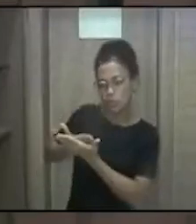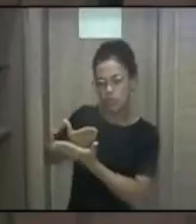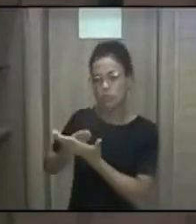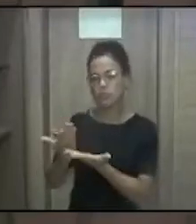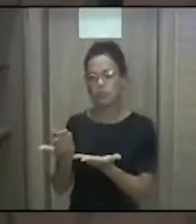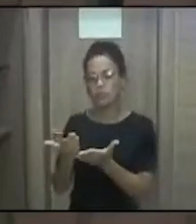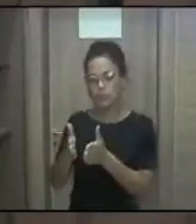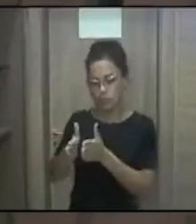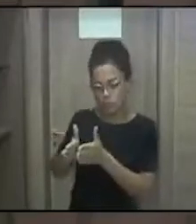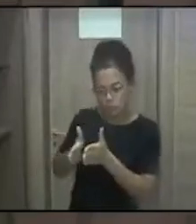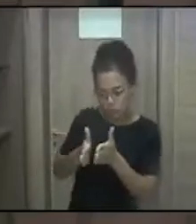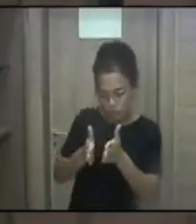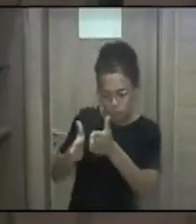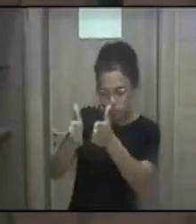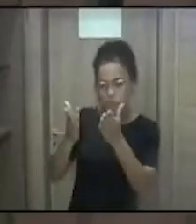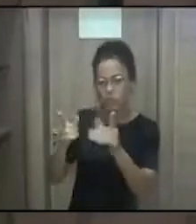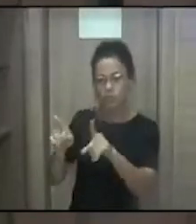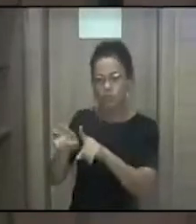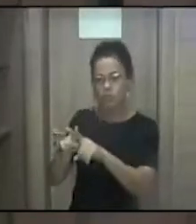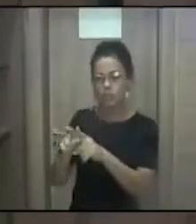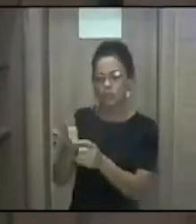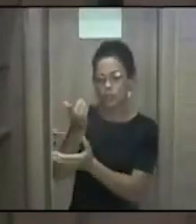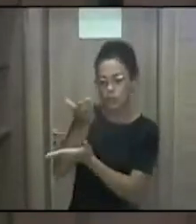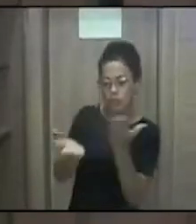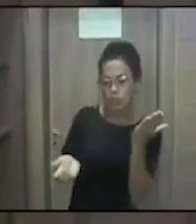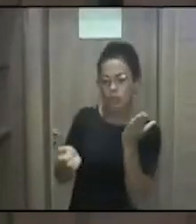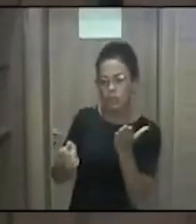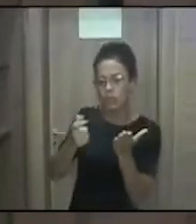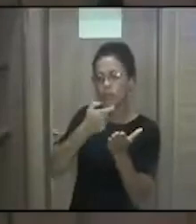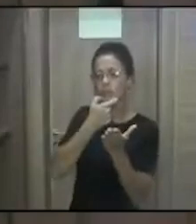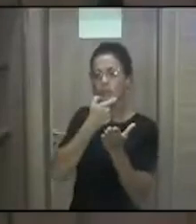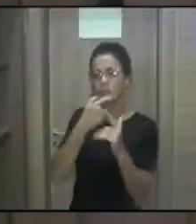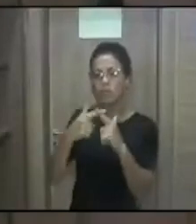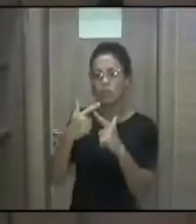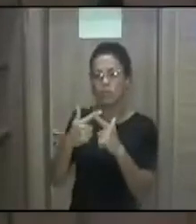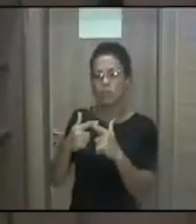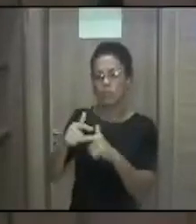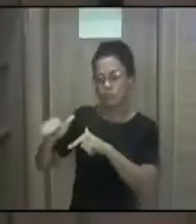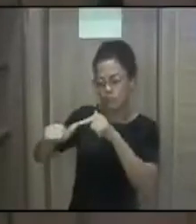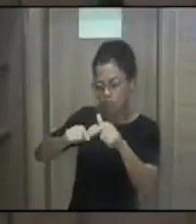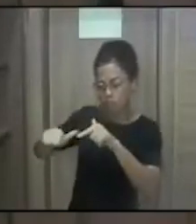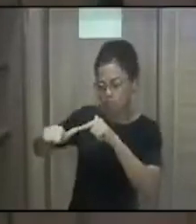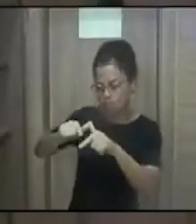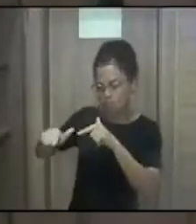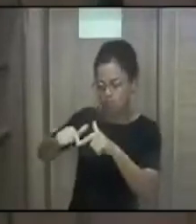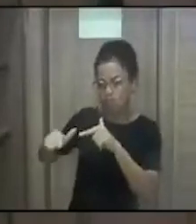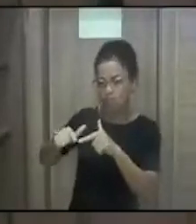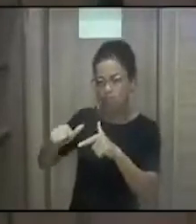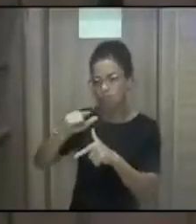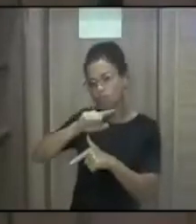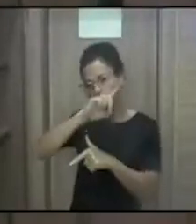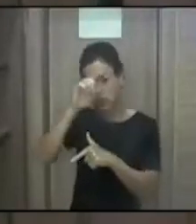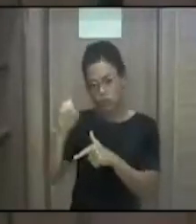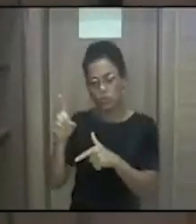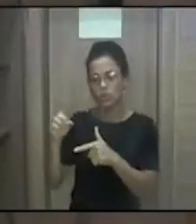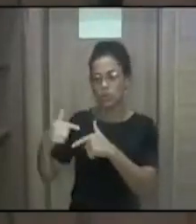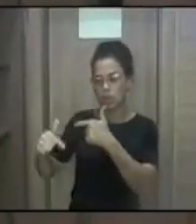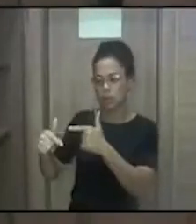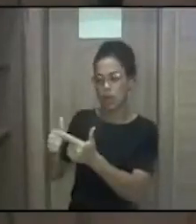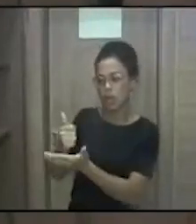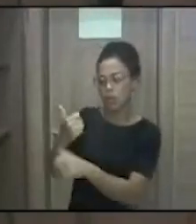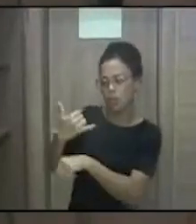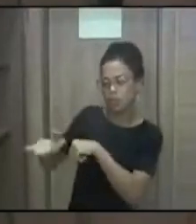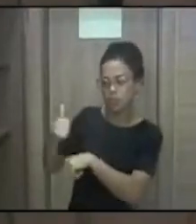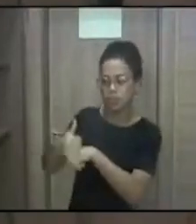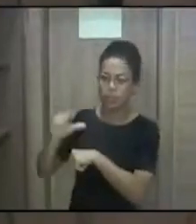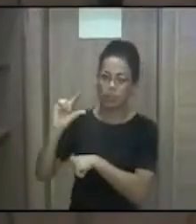o caminho mais fácil é a perda dentária, porque eu vou perder menos dias de trabalho e é mais fácil resolver o problema, a economia econômica.